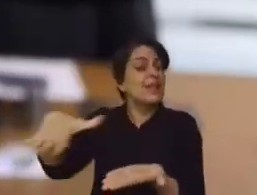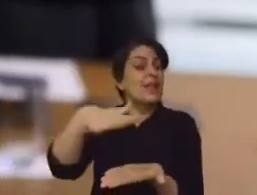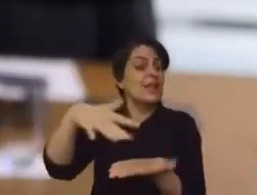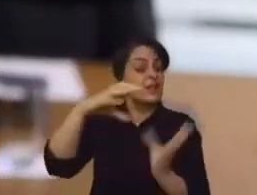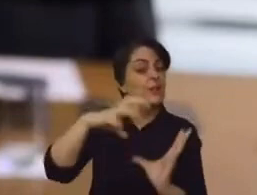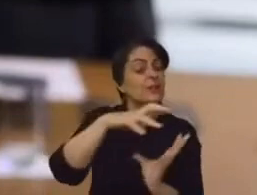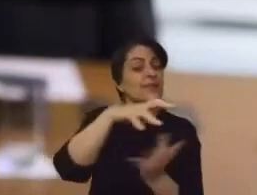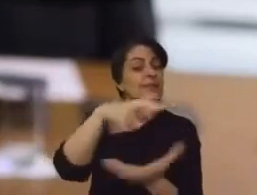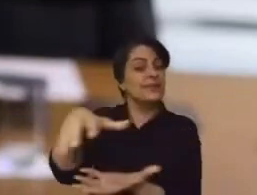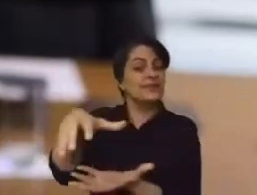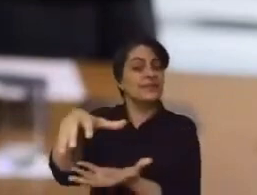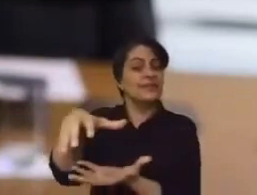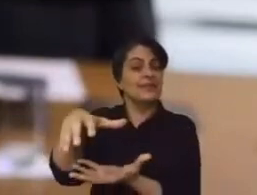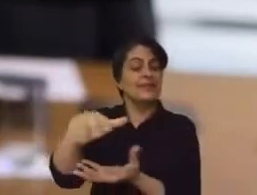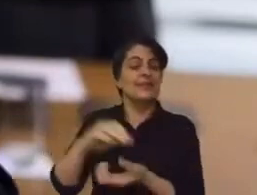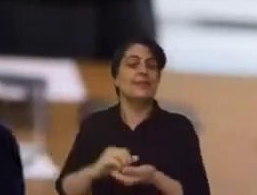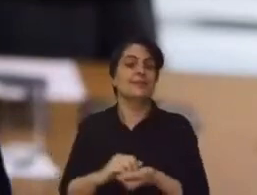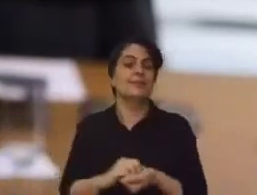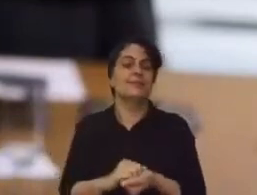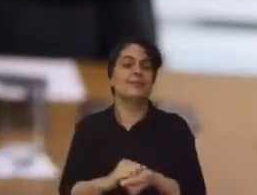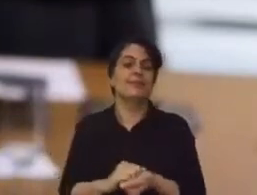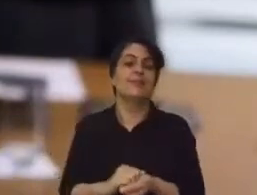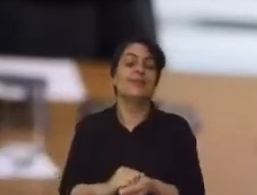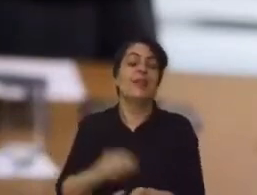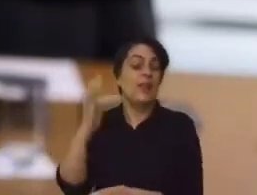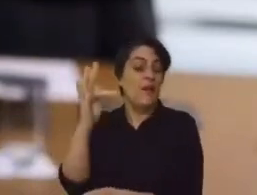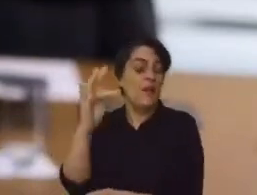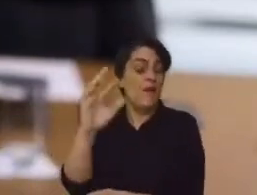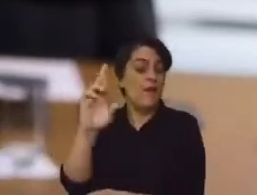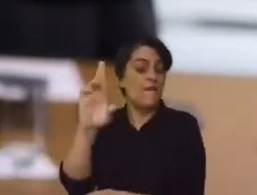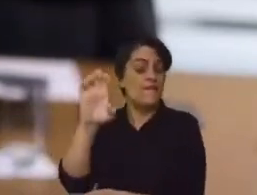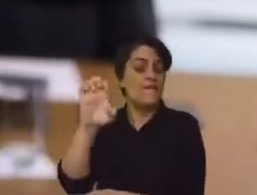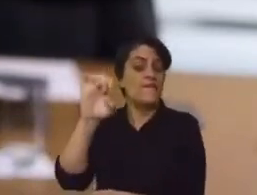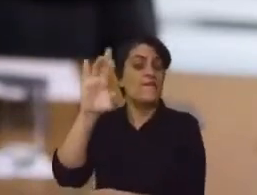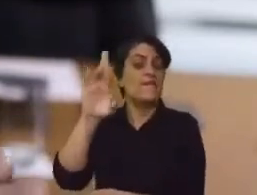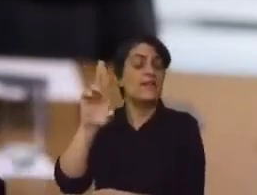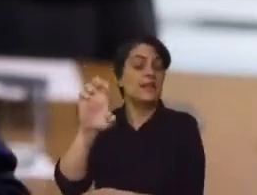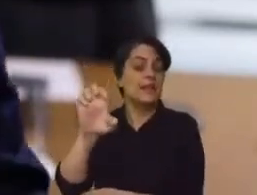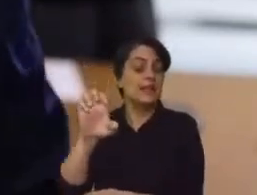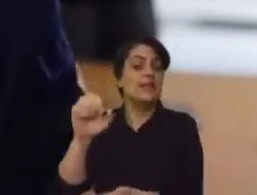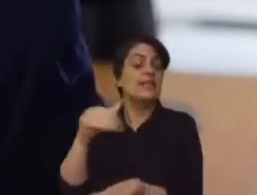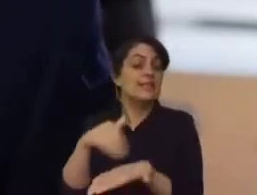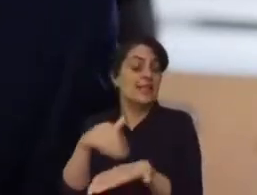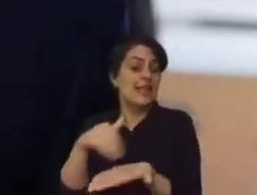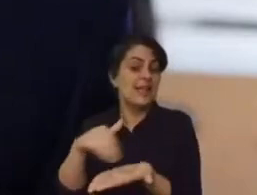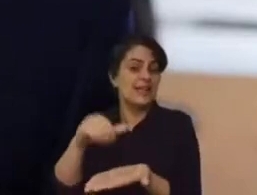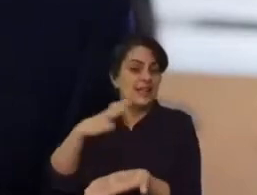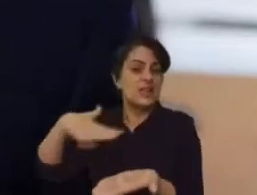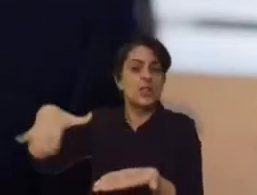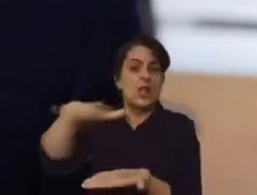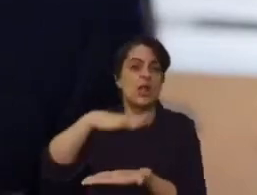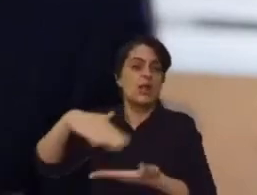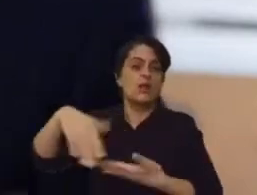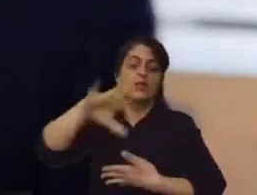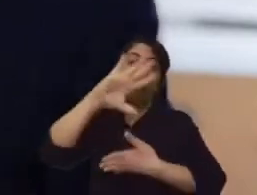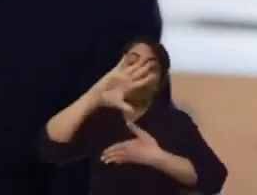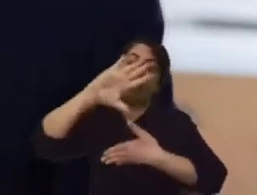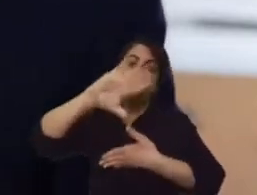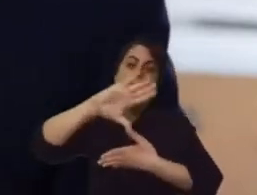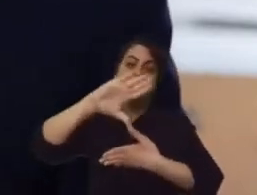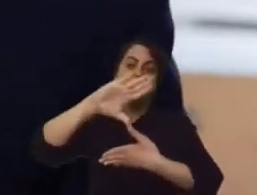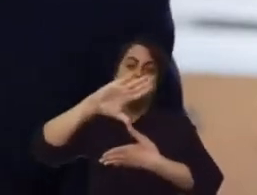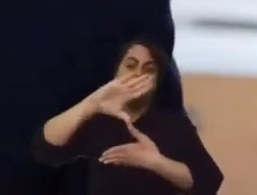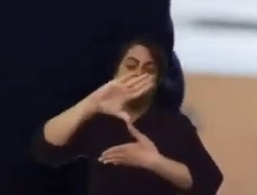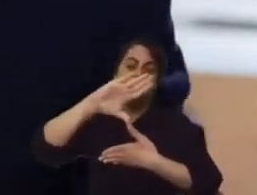companheiro Rafael Freire, secretário-geral da Central Sindical das Américas. E queria também, sabe,